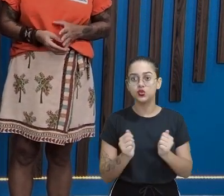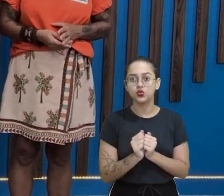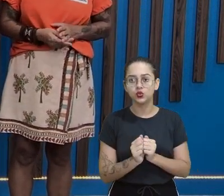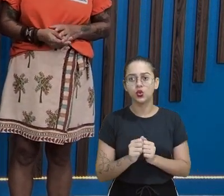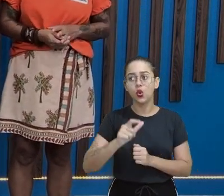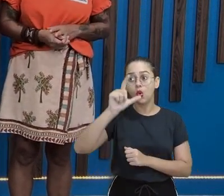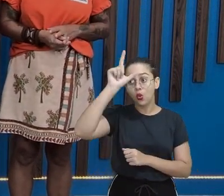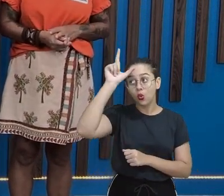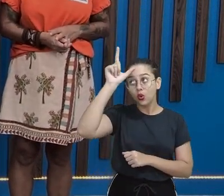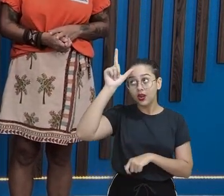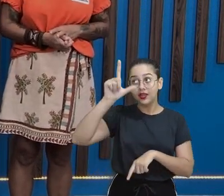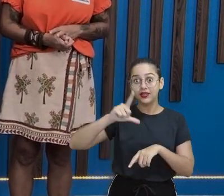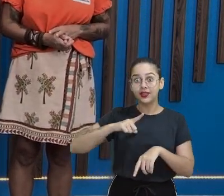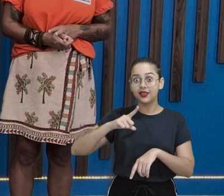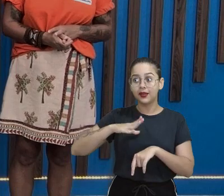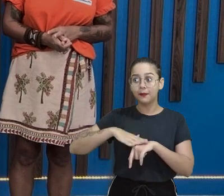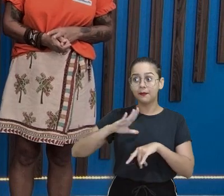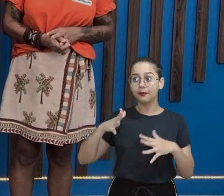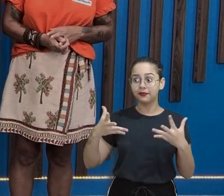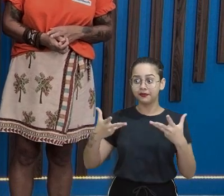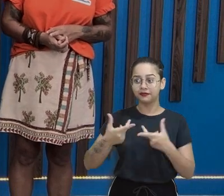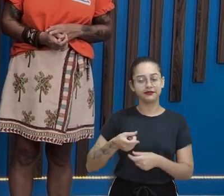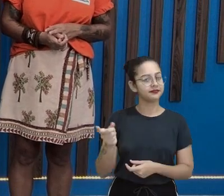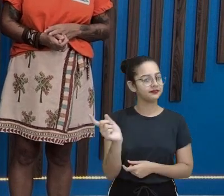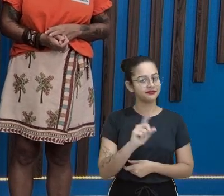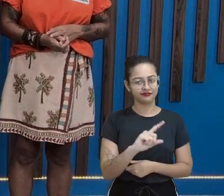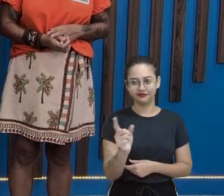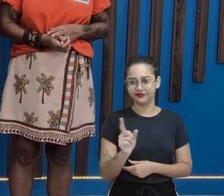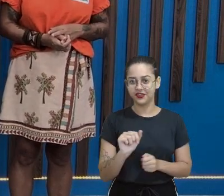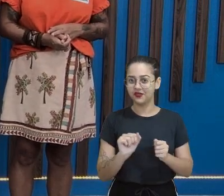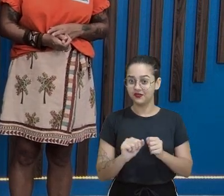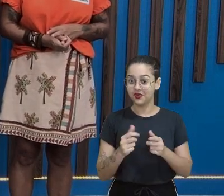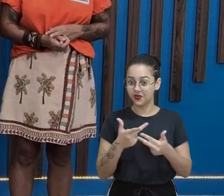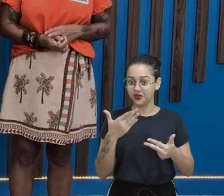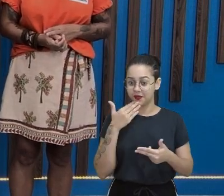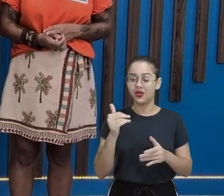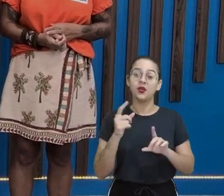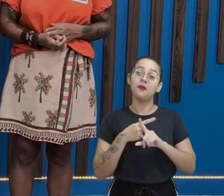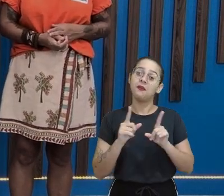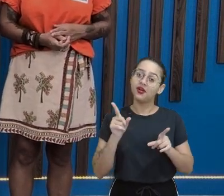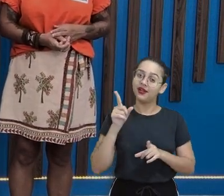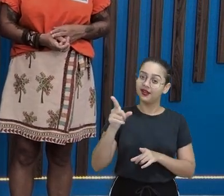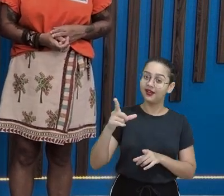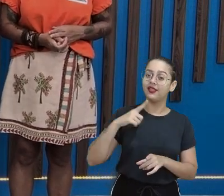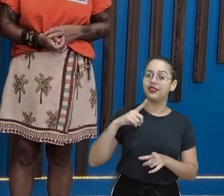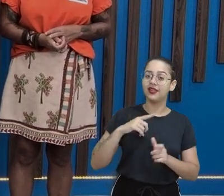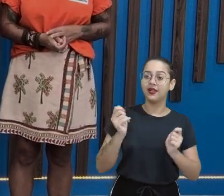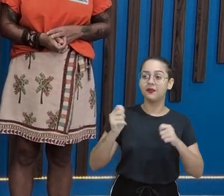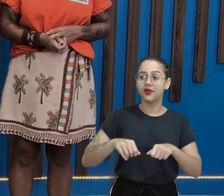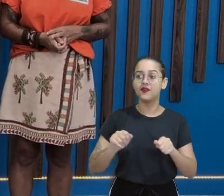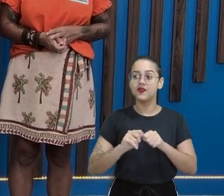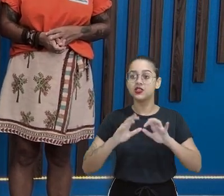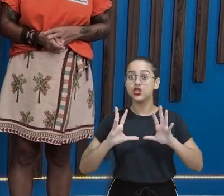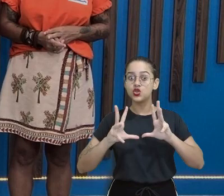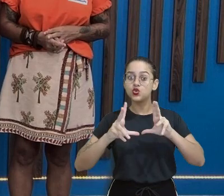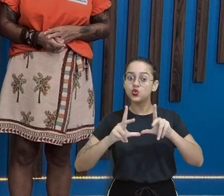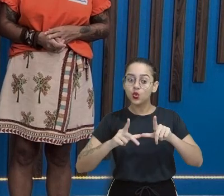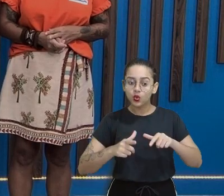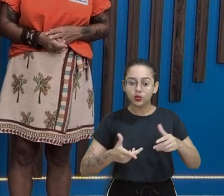nem sempre é o mais habilidoso, né? Pois nem sempre é o que faz as coisas melhor, mas ele tem capacidade de fazer, ó, todo mundo